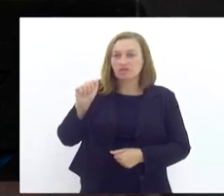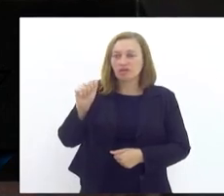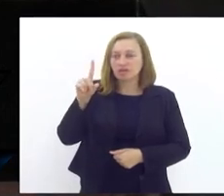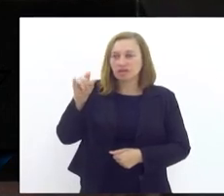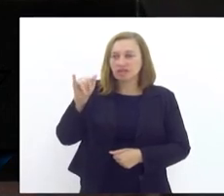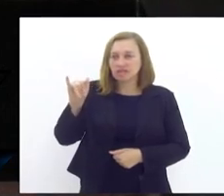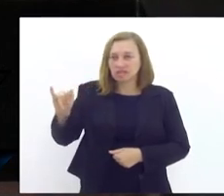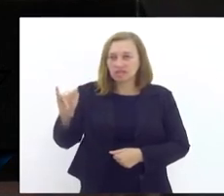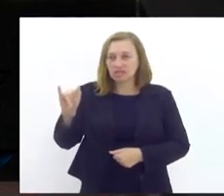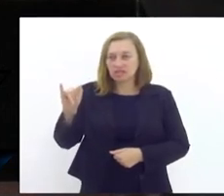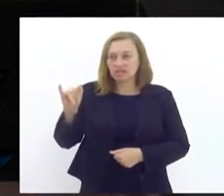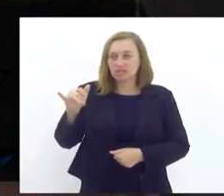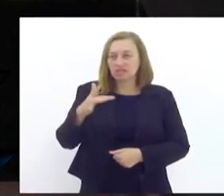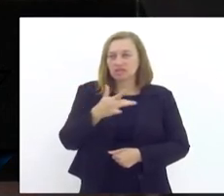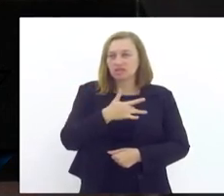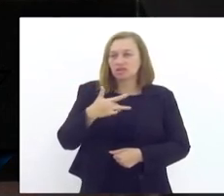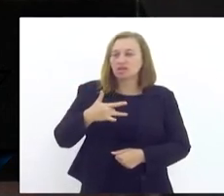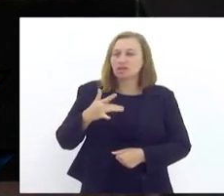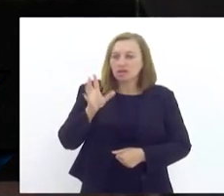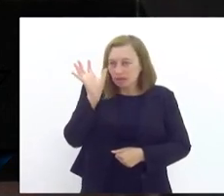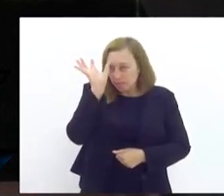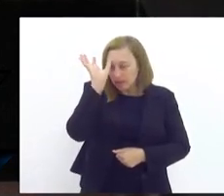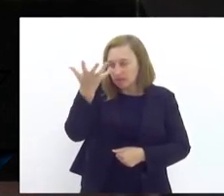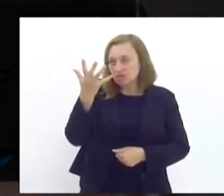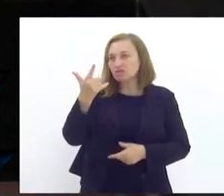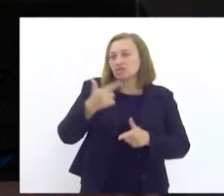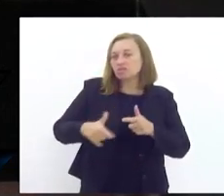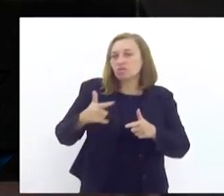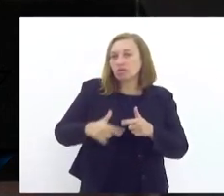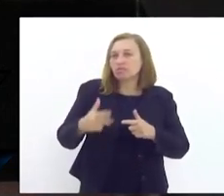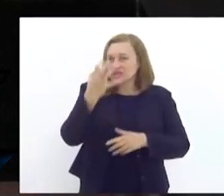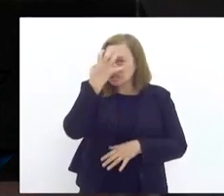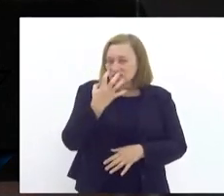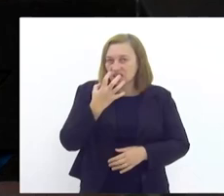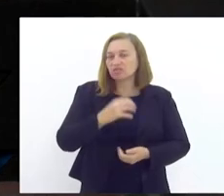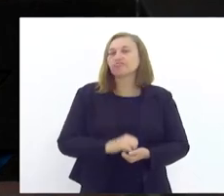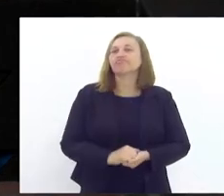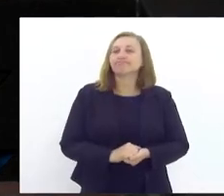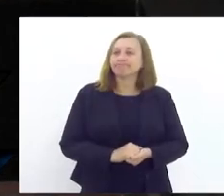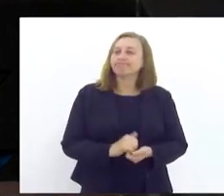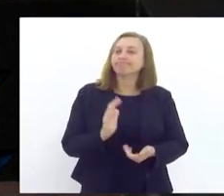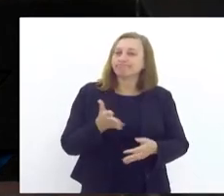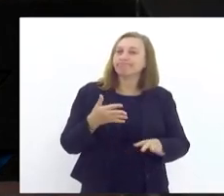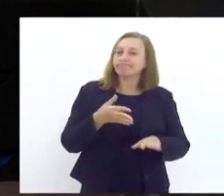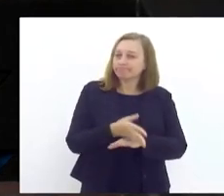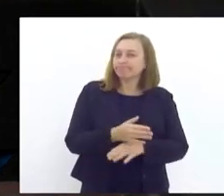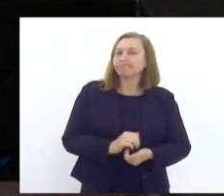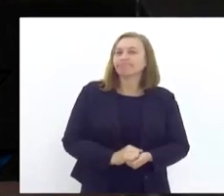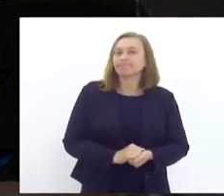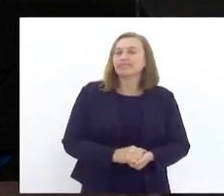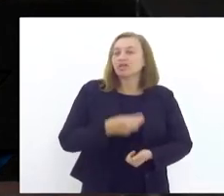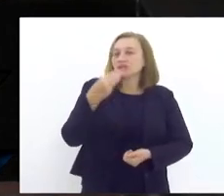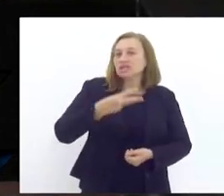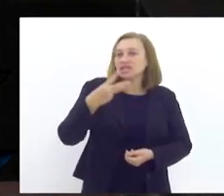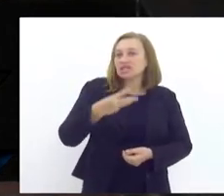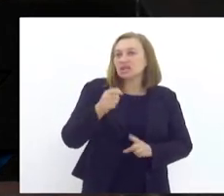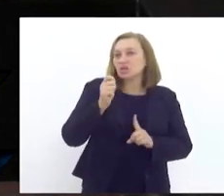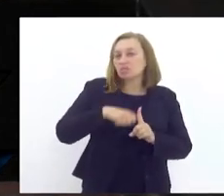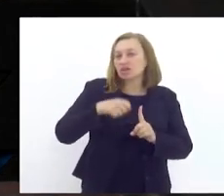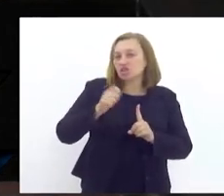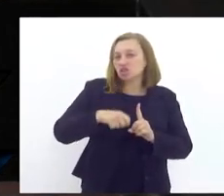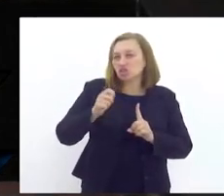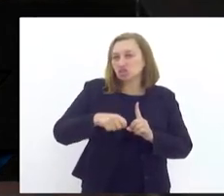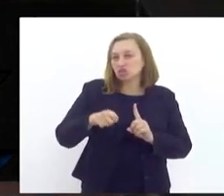que era para tá dando solução a esse grave problema que já estamos chegando ao terceiro mês